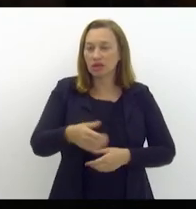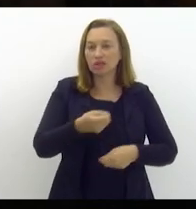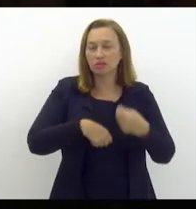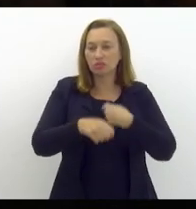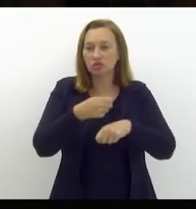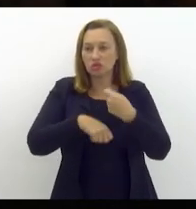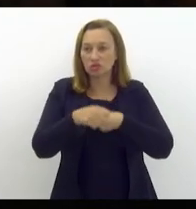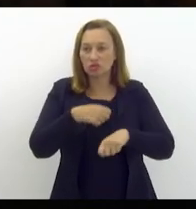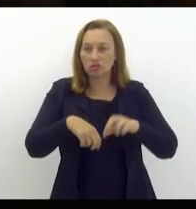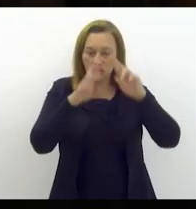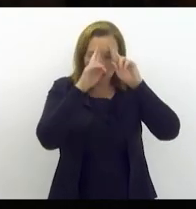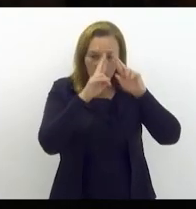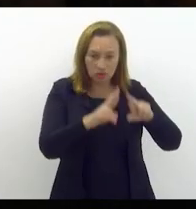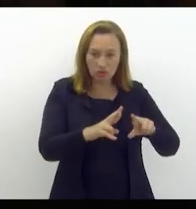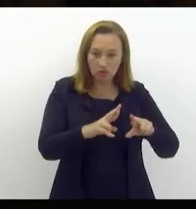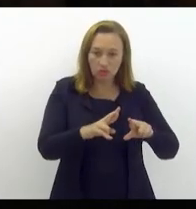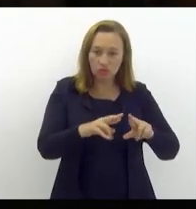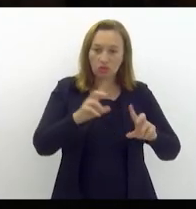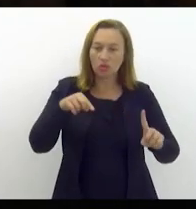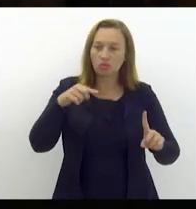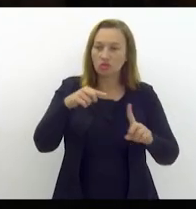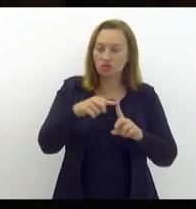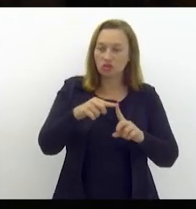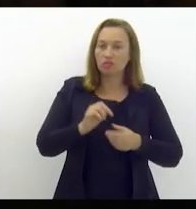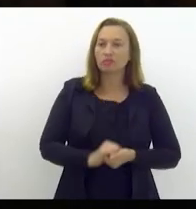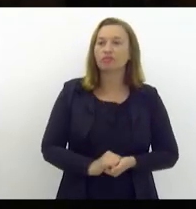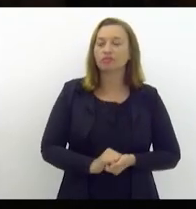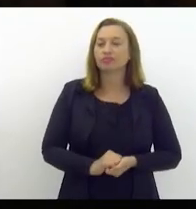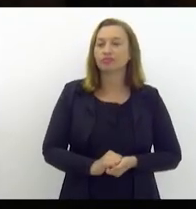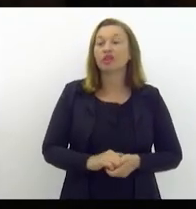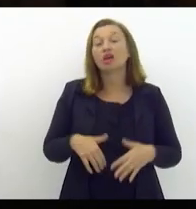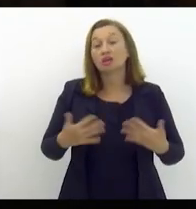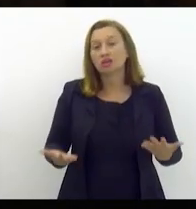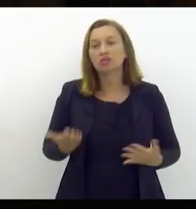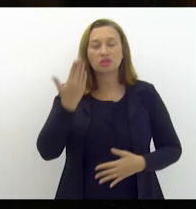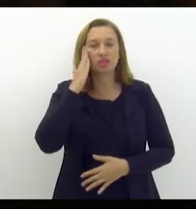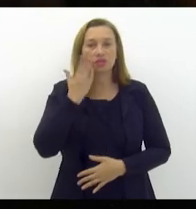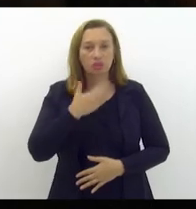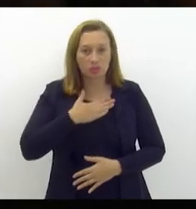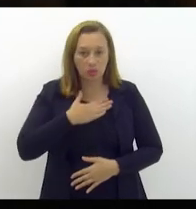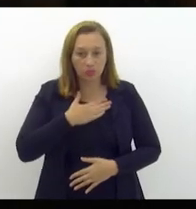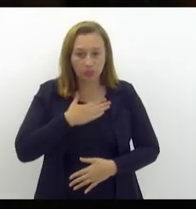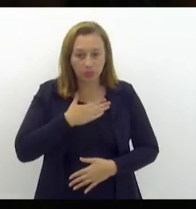que digam respeito ao objeto desta arguição. Então, no meu entendimento,